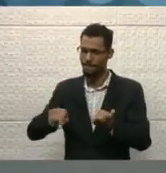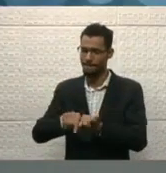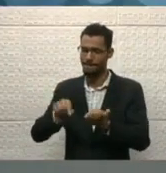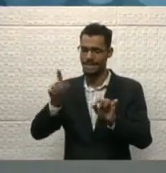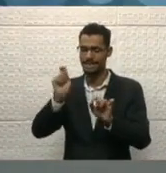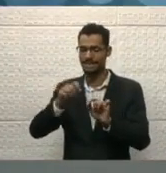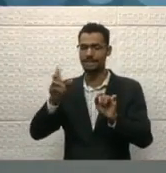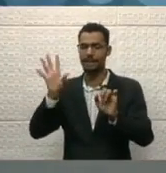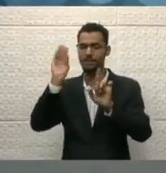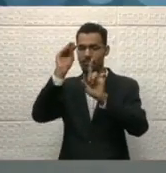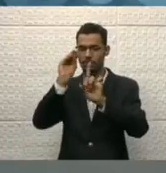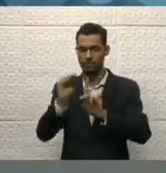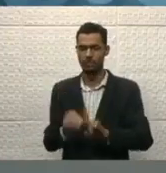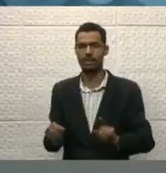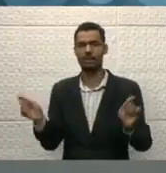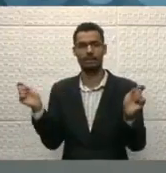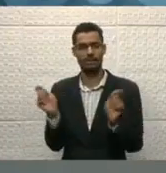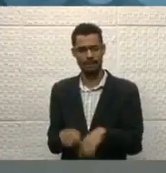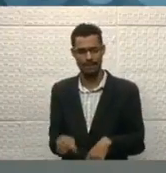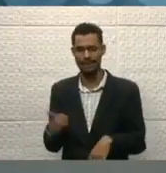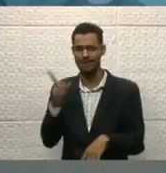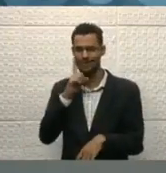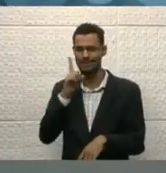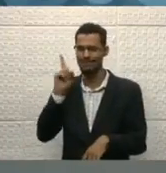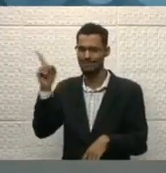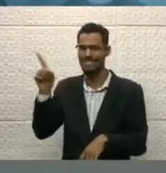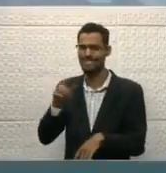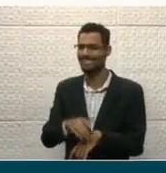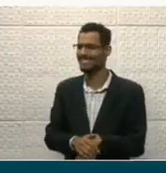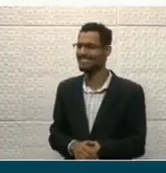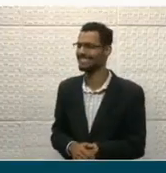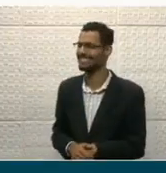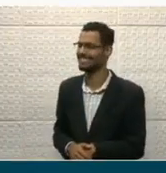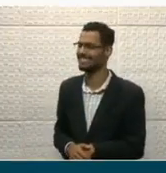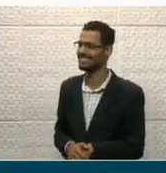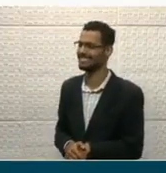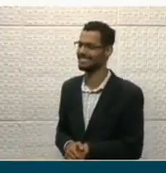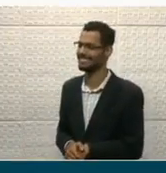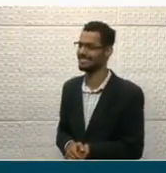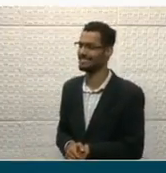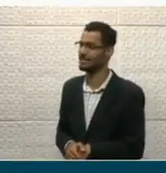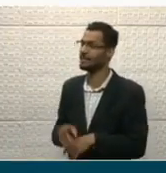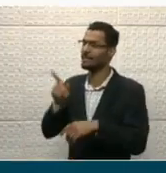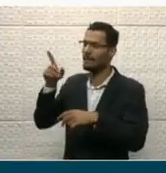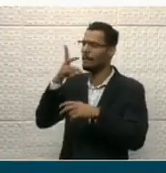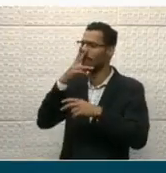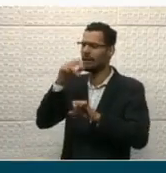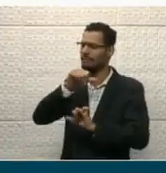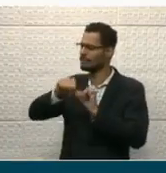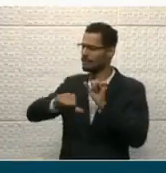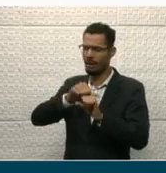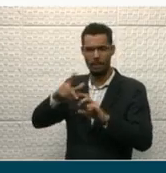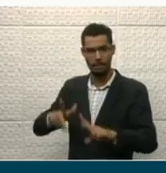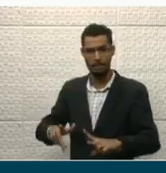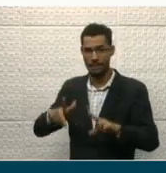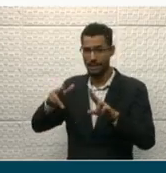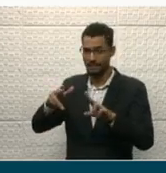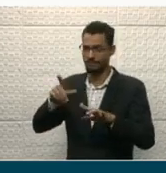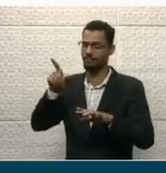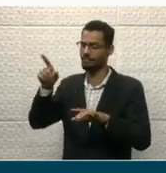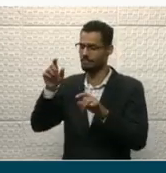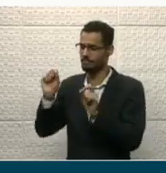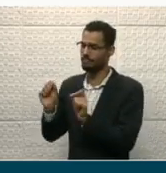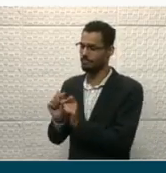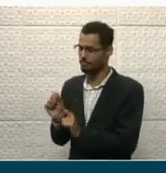a imagem de vetores. Vamos observar esse fato no quadro. Para essa mesma transformação, nós